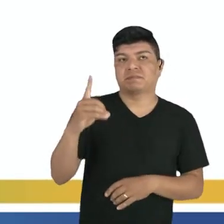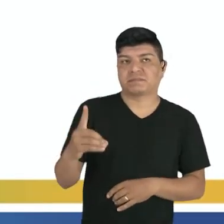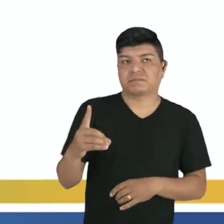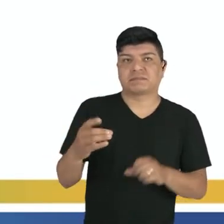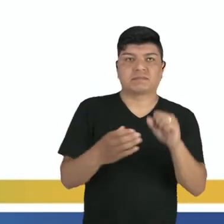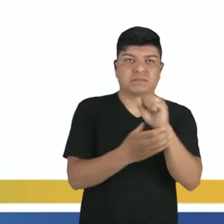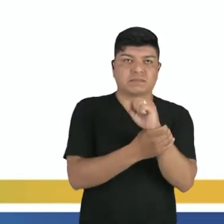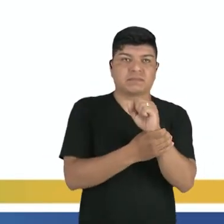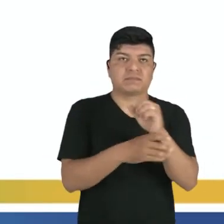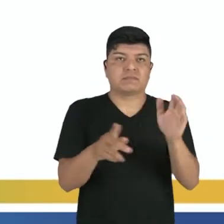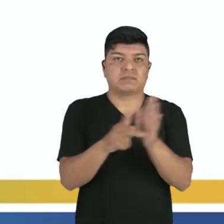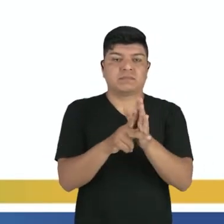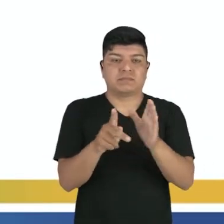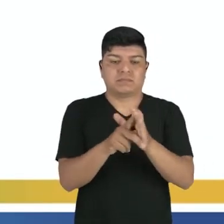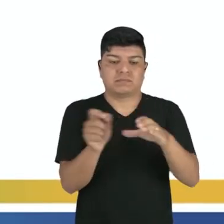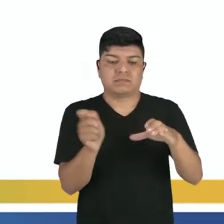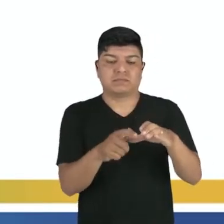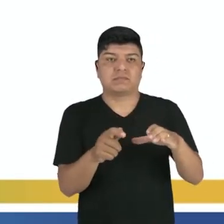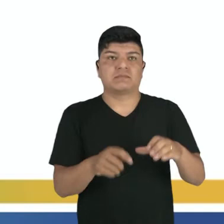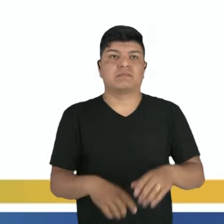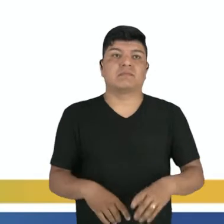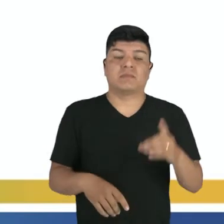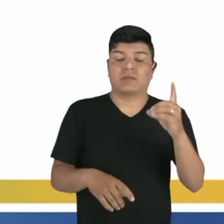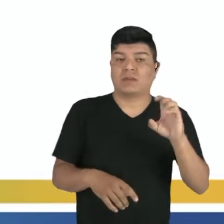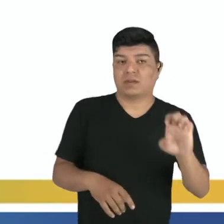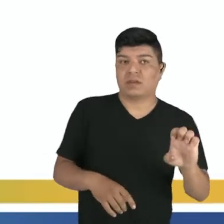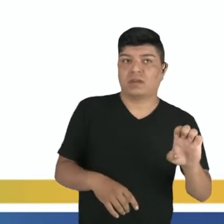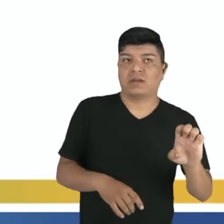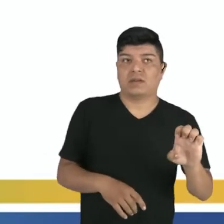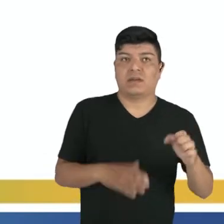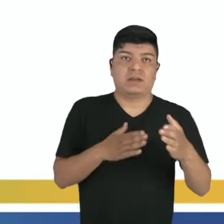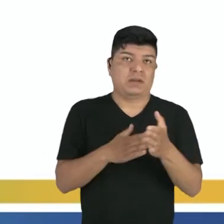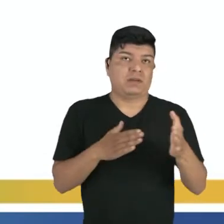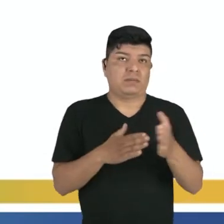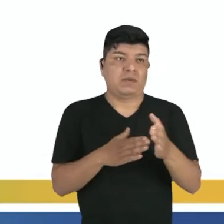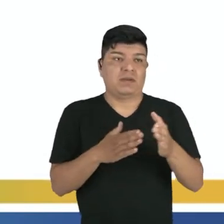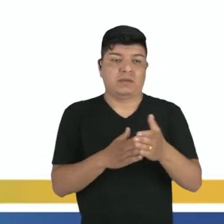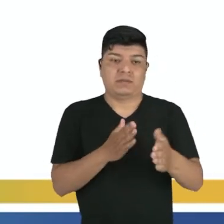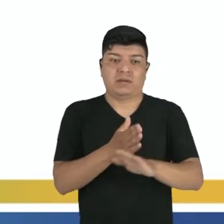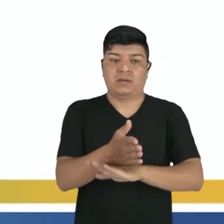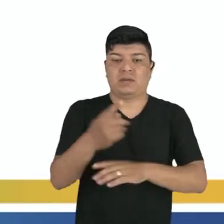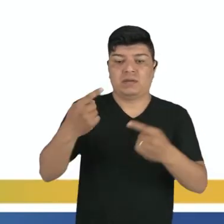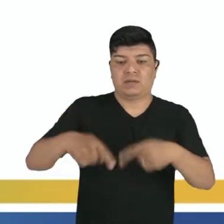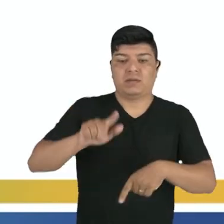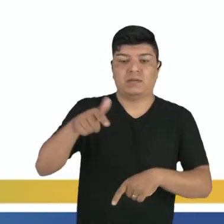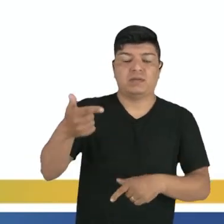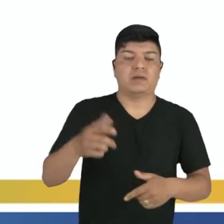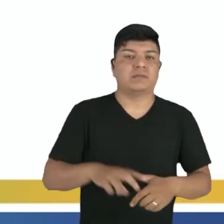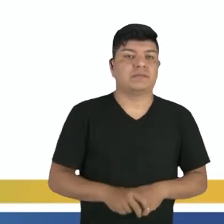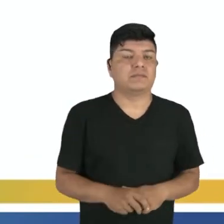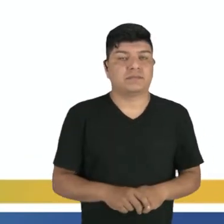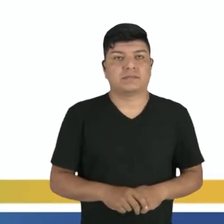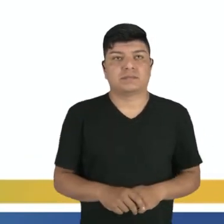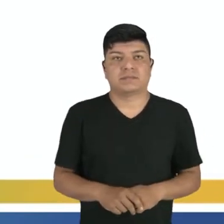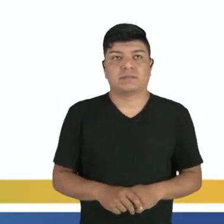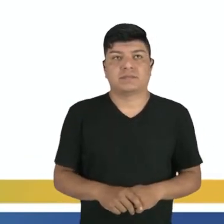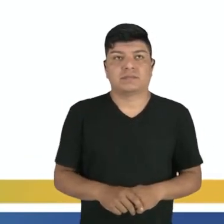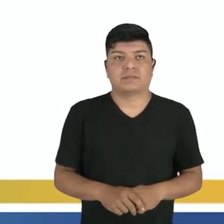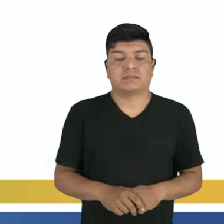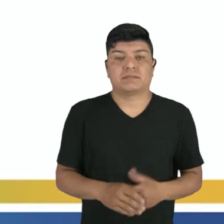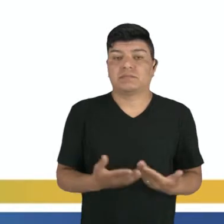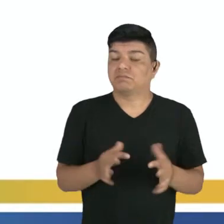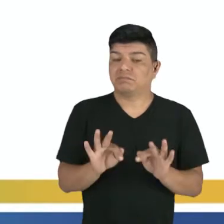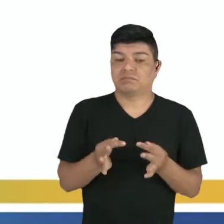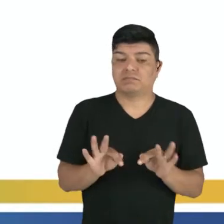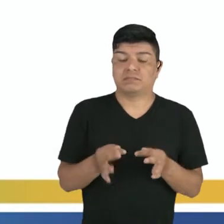letra de proteção do próprio alvo ou letra e impedimento do avanço adversário essa questão